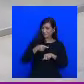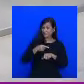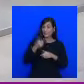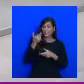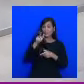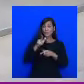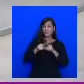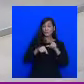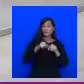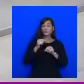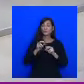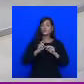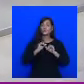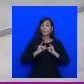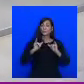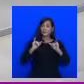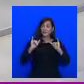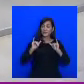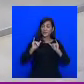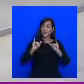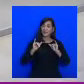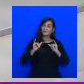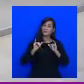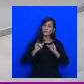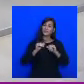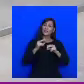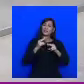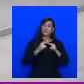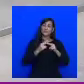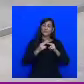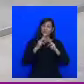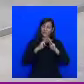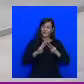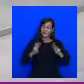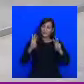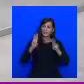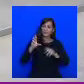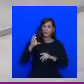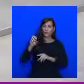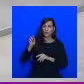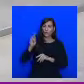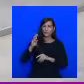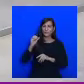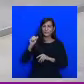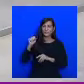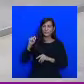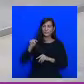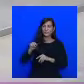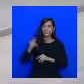a apuração, todos os resultados serão publicados na página da Caixa. É só acessar loterias.caixa.gov.br.